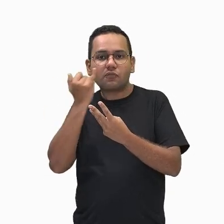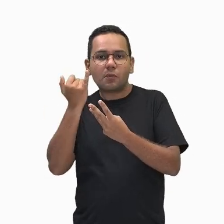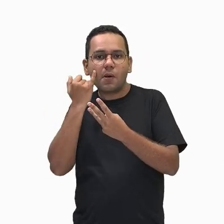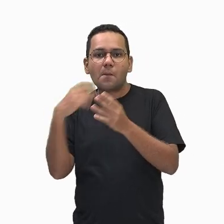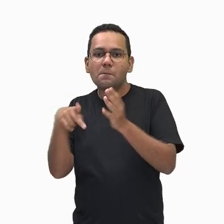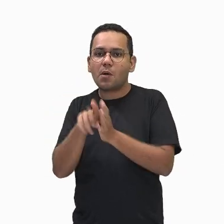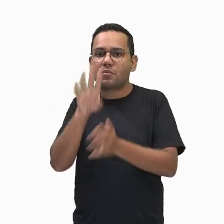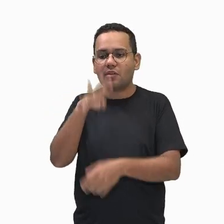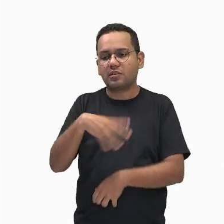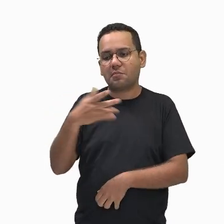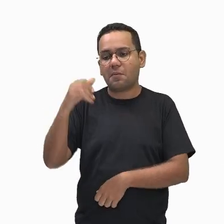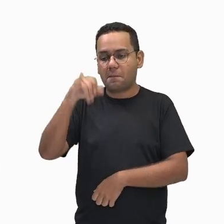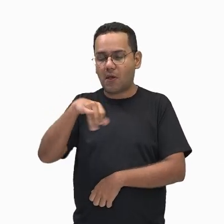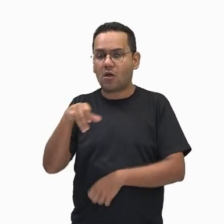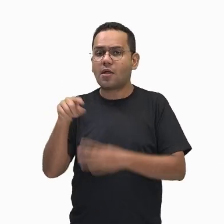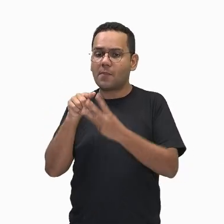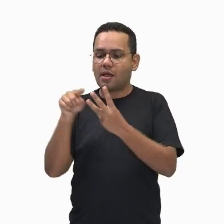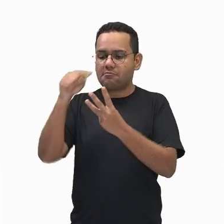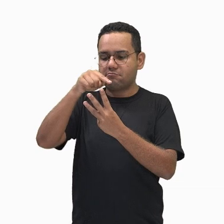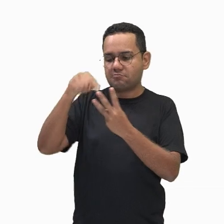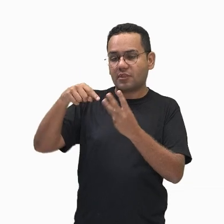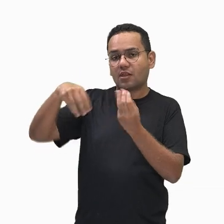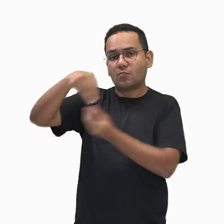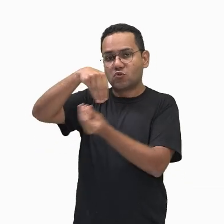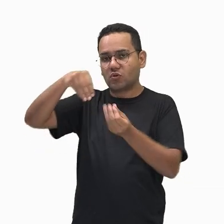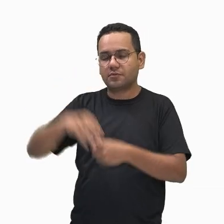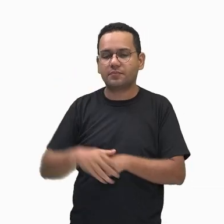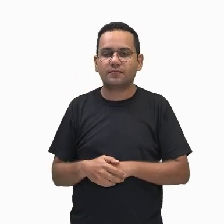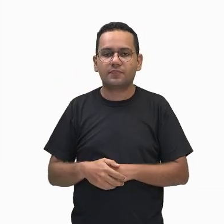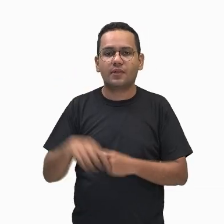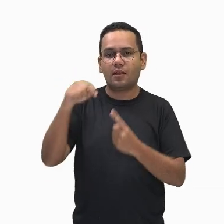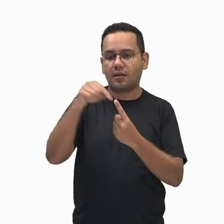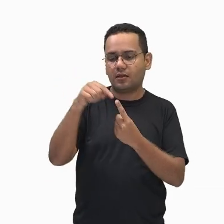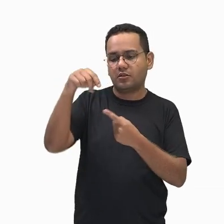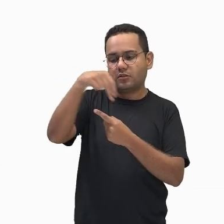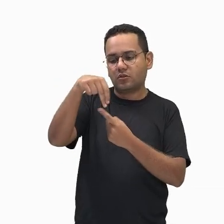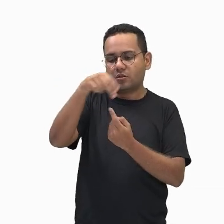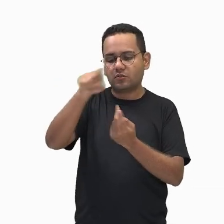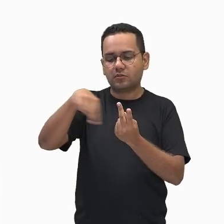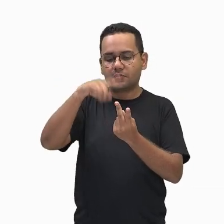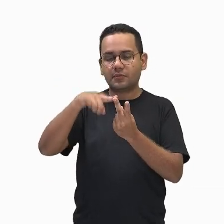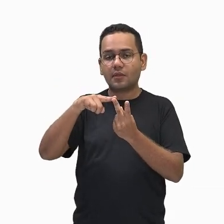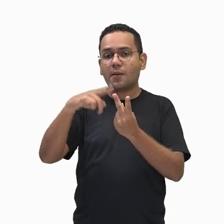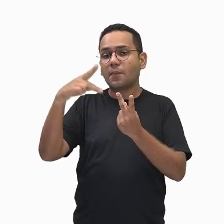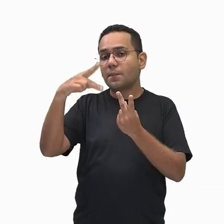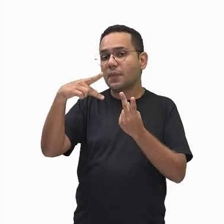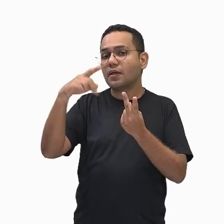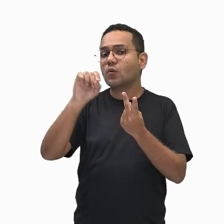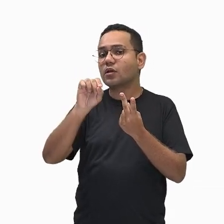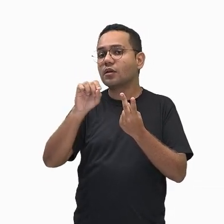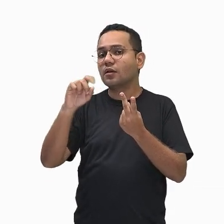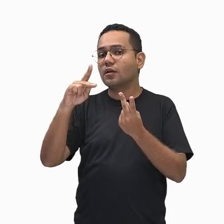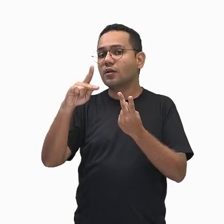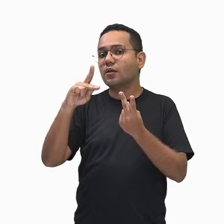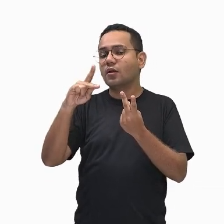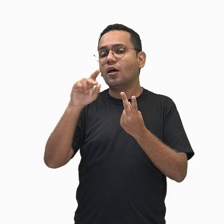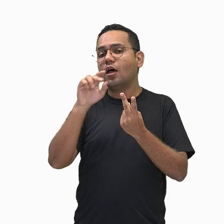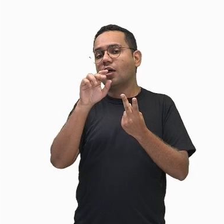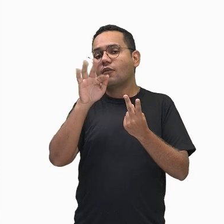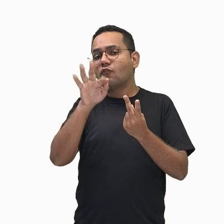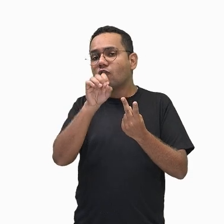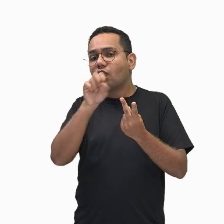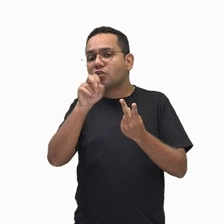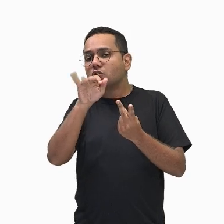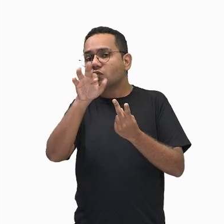estão combinados. A letra N é do elemento nitrogênio, a letra P é do elemento fósforo e